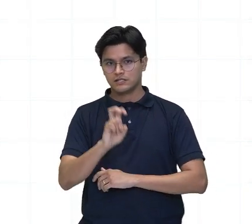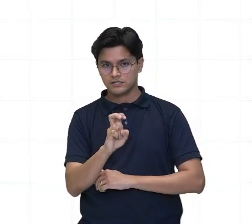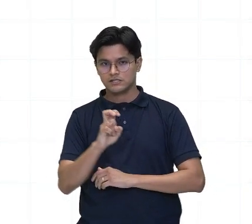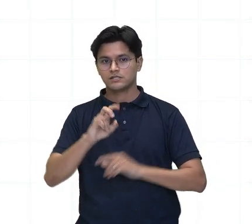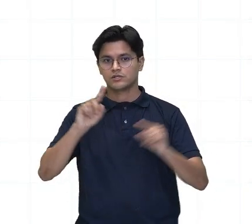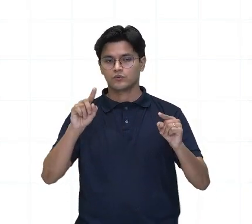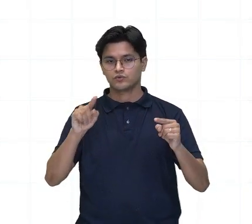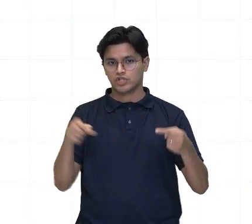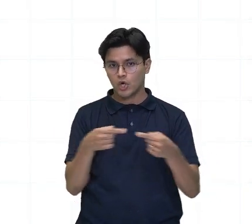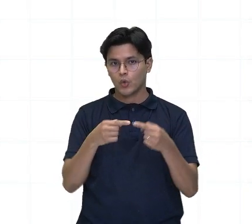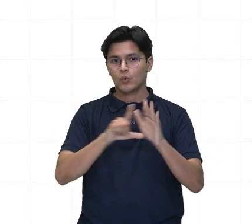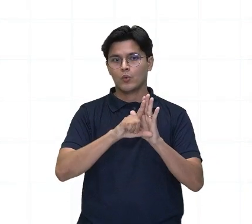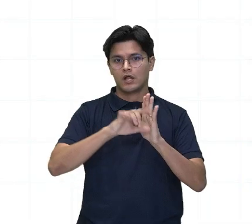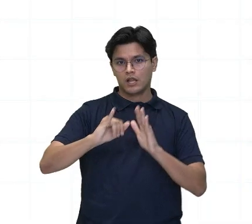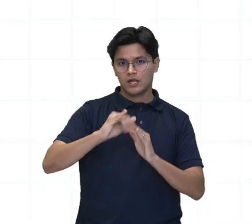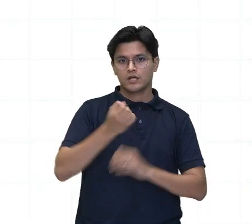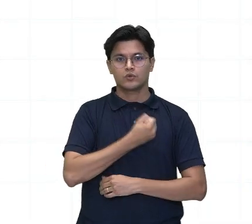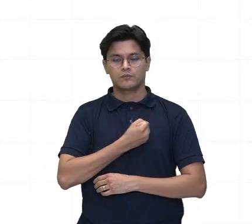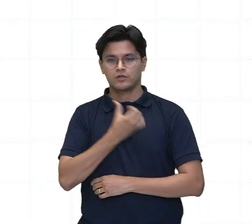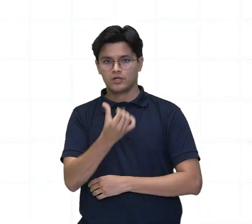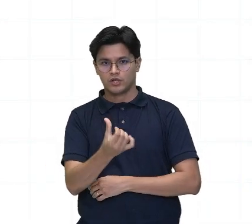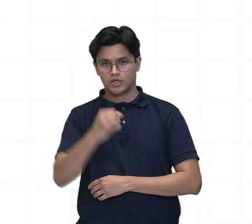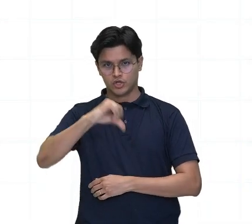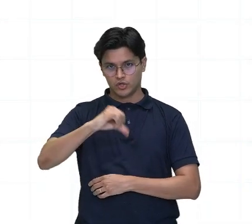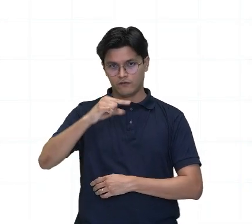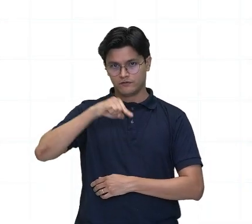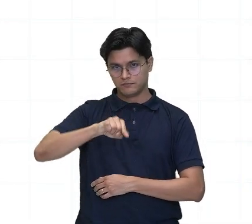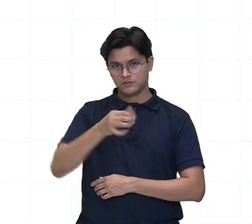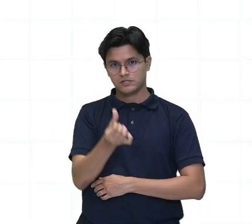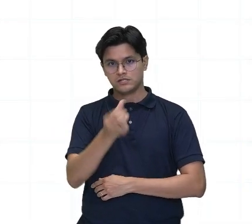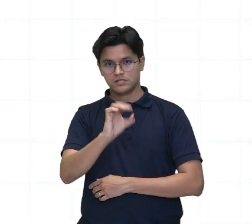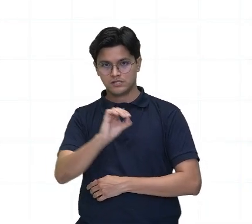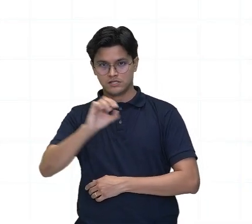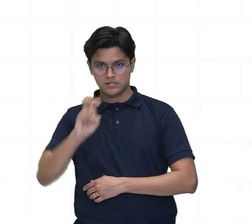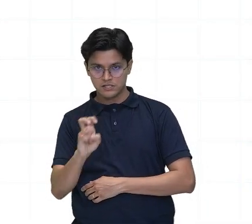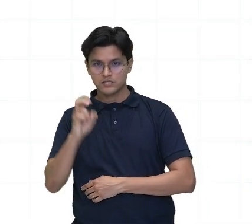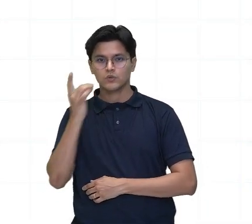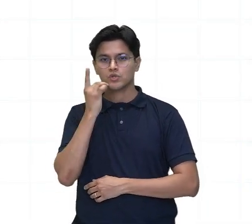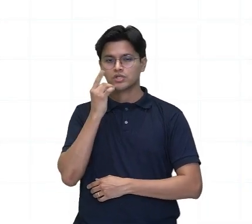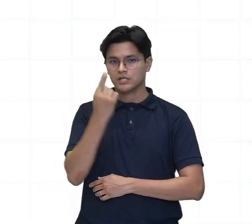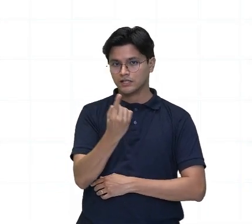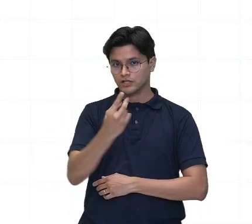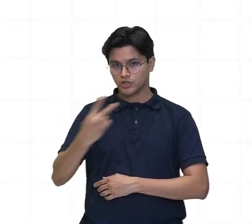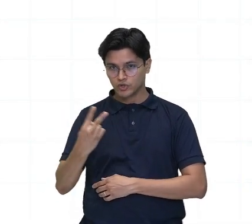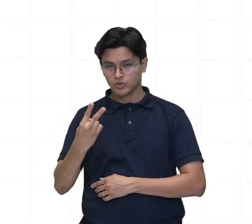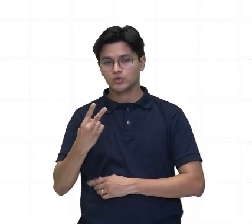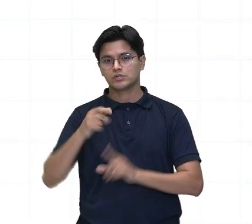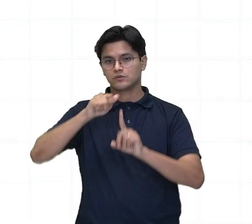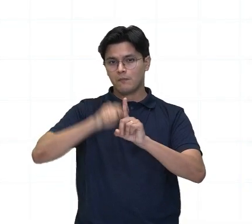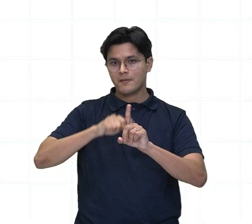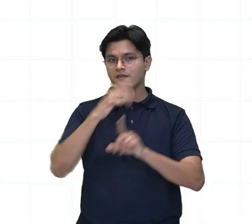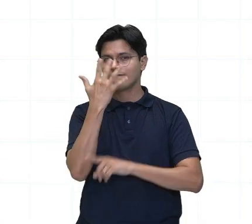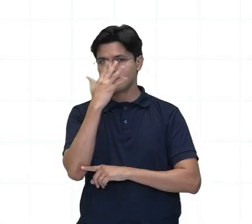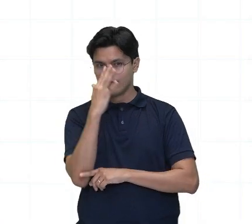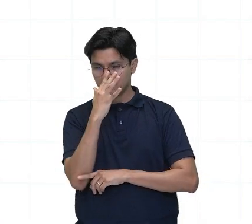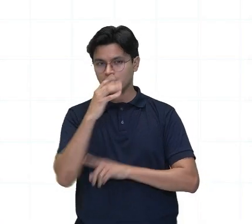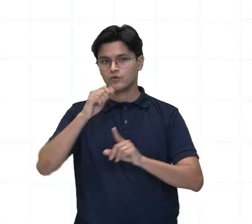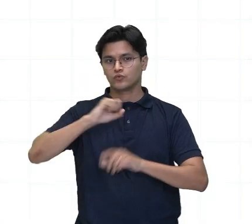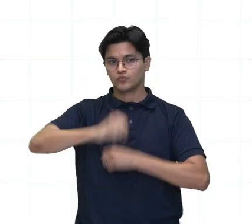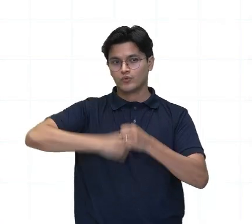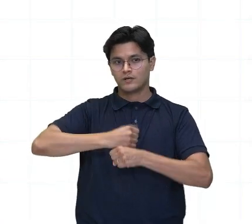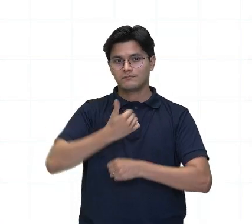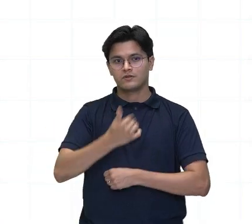9.605, de 12 de fevereiro de 1998, passa a vigorar com a